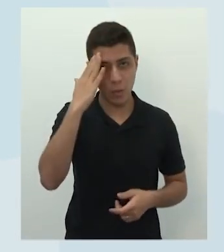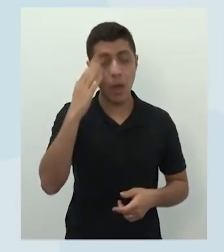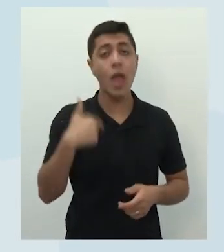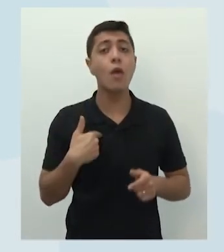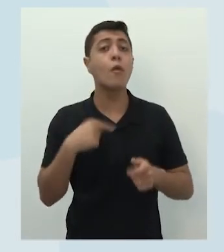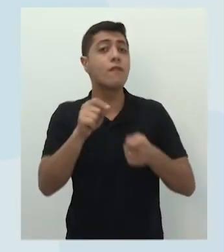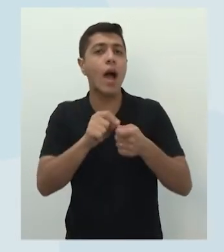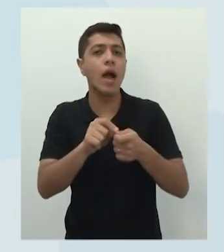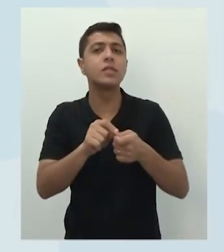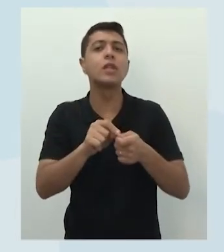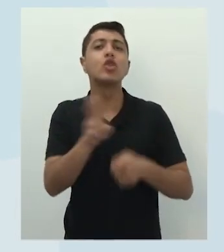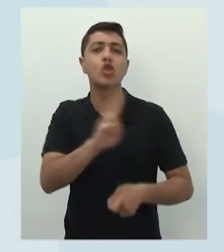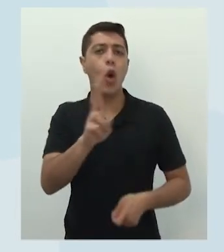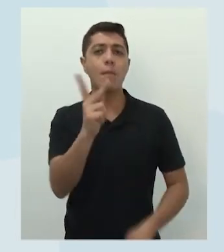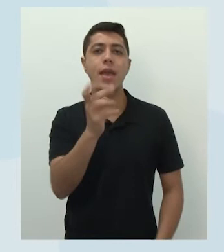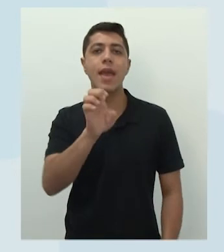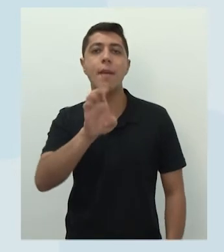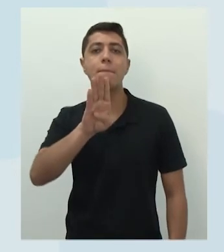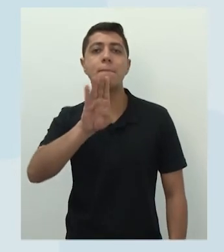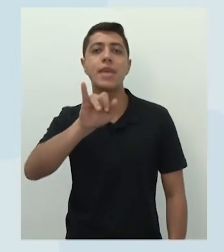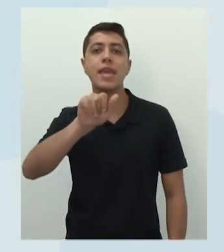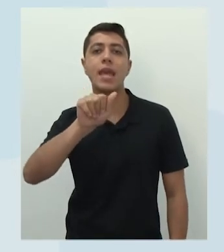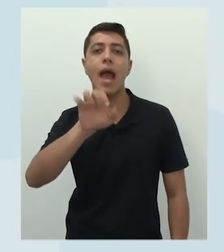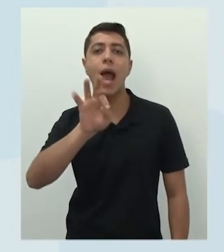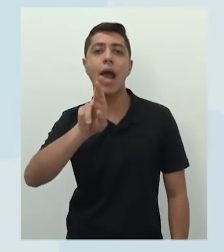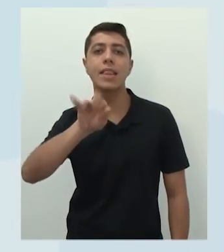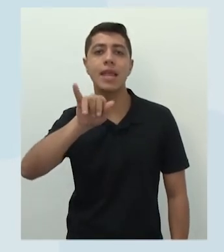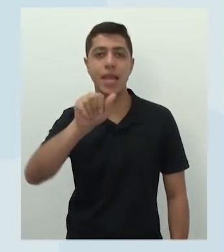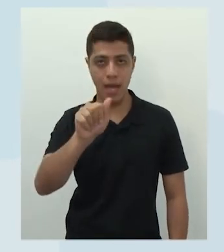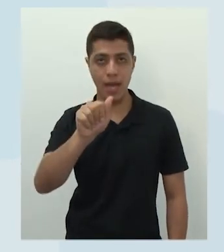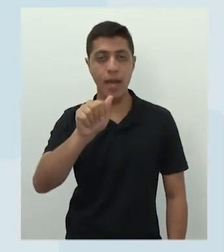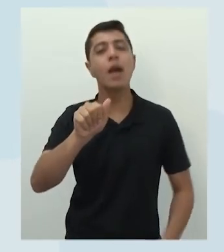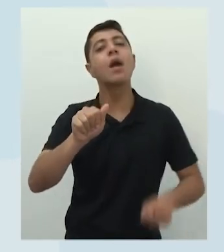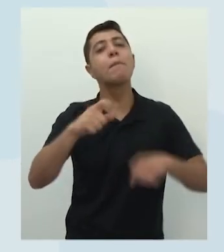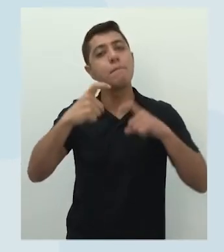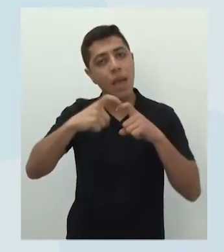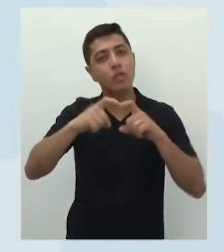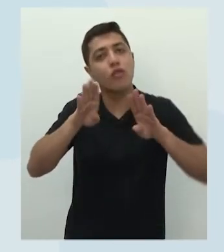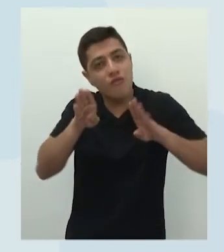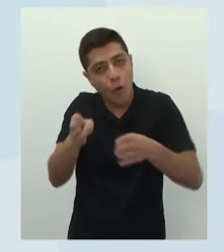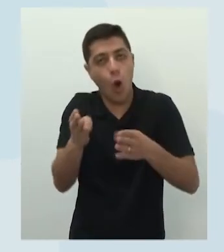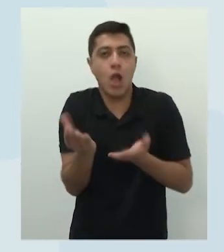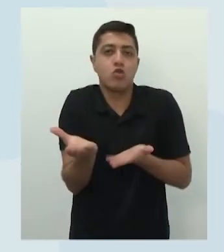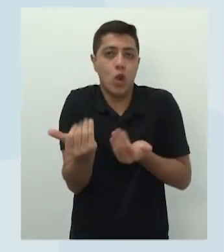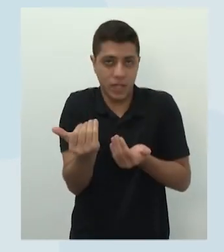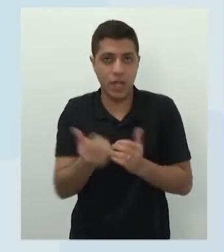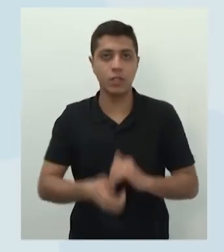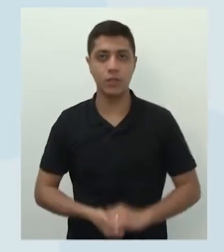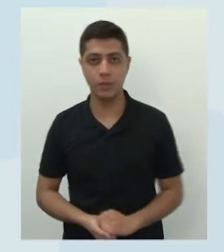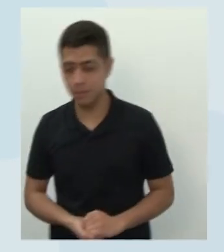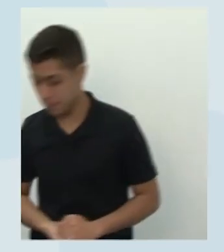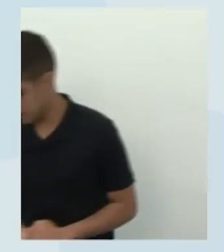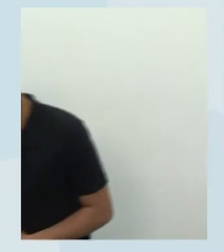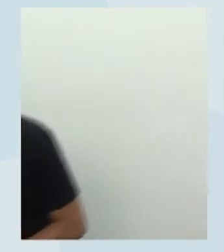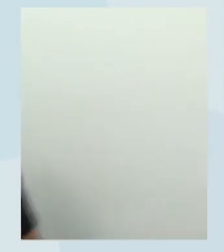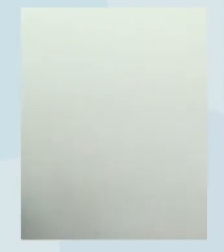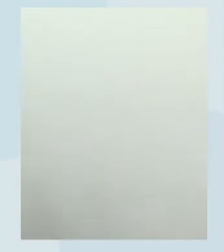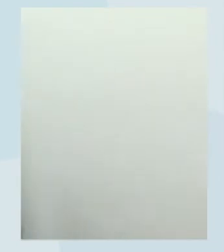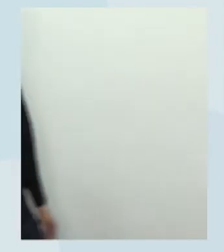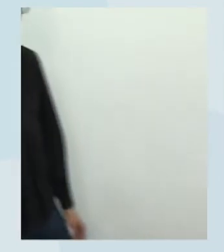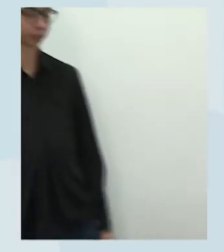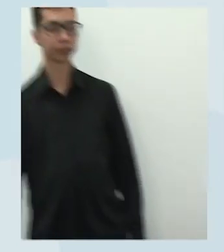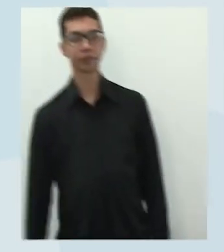o doce no chão, e daí surgiu a ideia de que a Hebe era rebelde. era desatenta. Olha, Tânia, olha como já estava